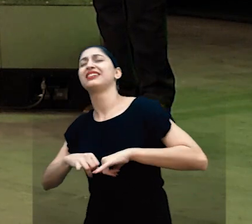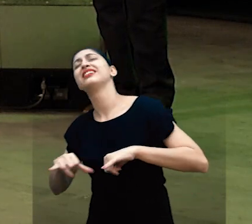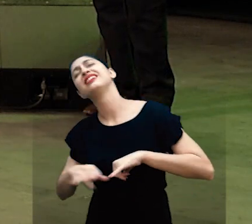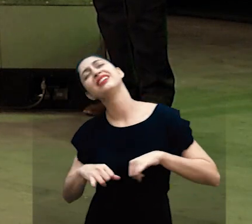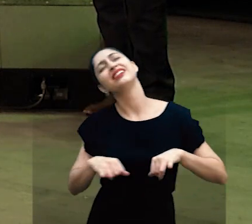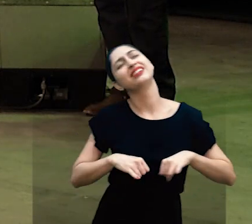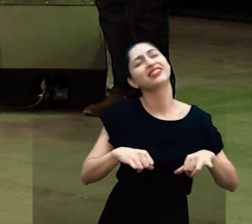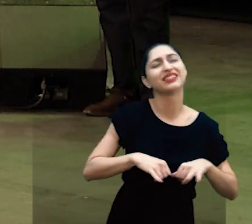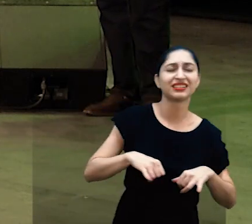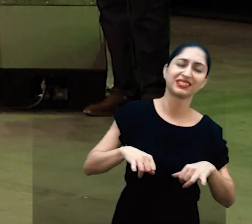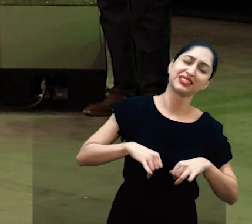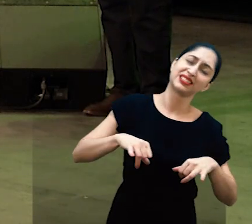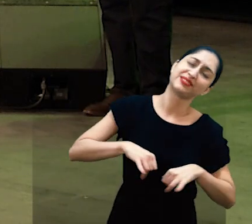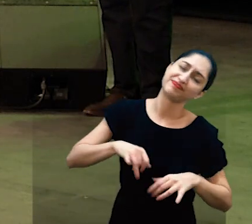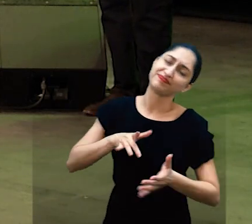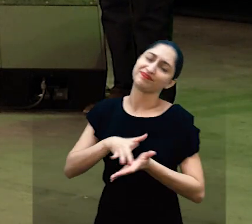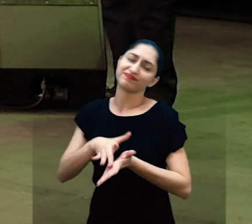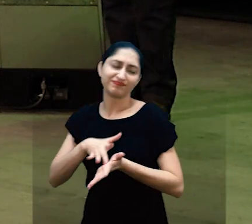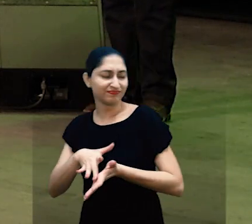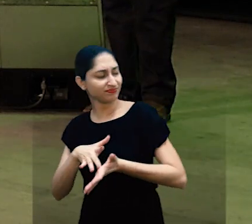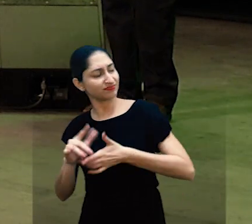dor.